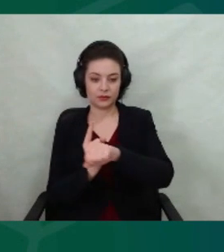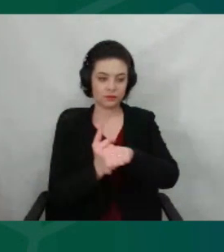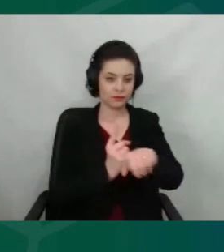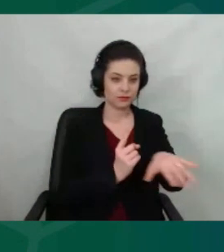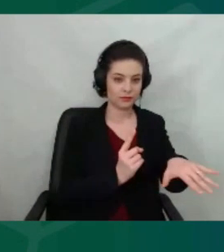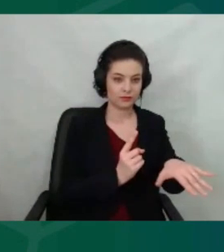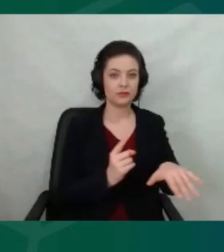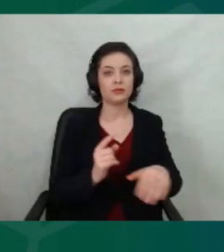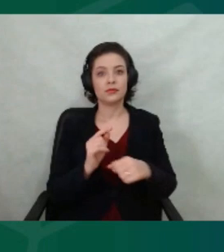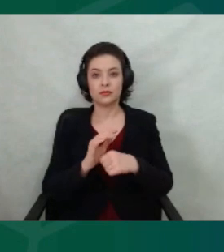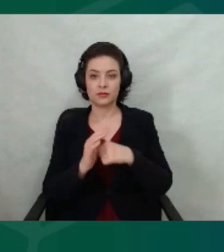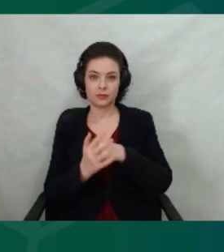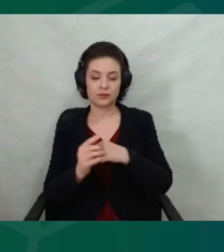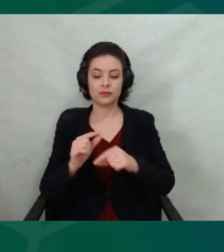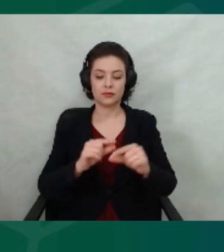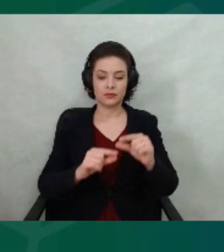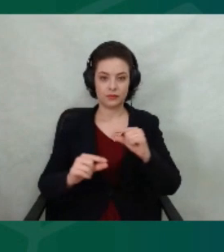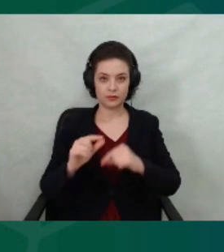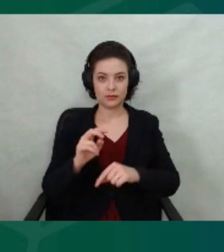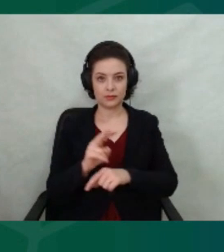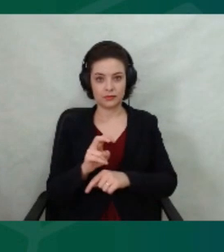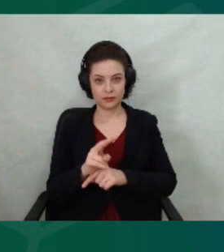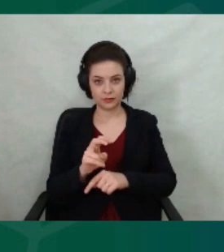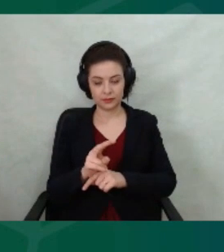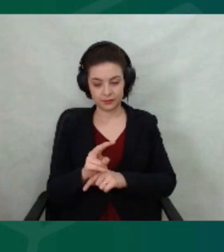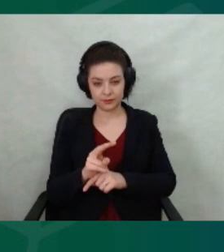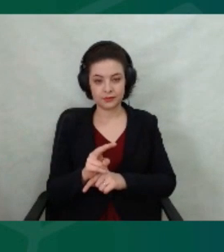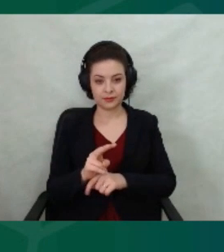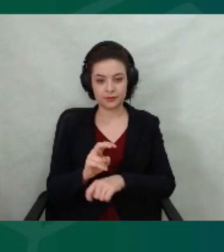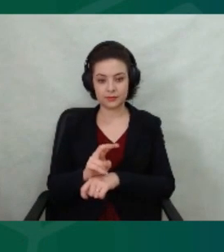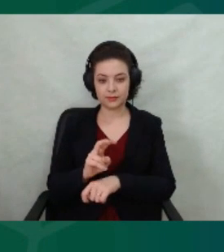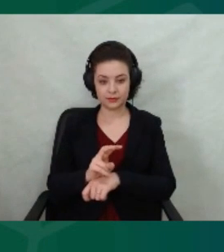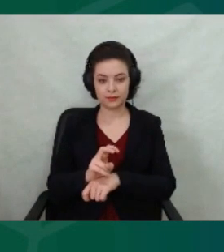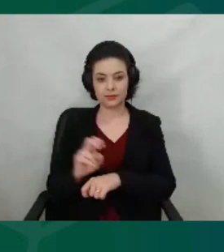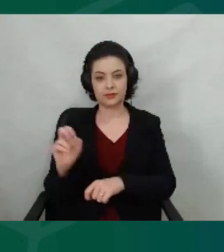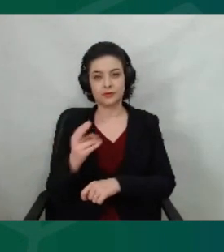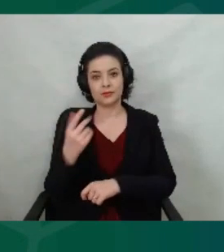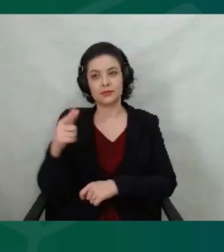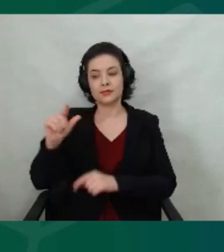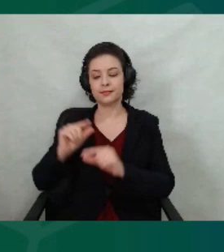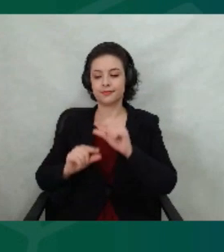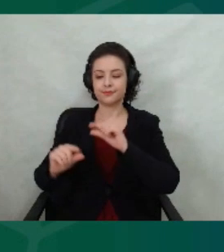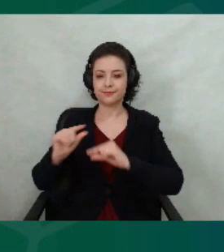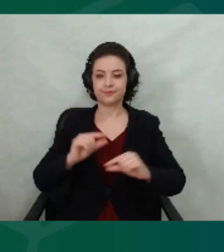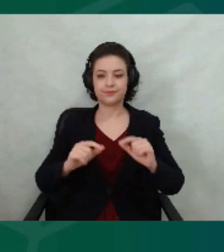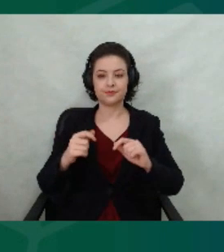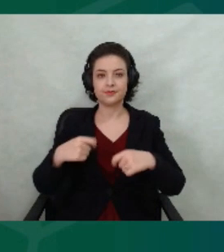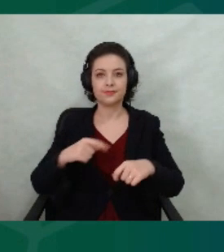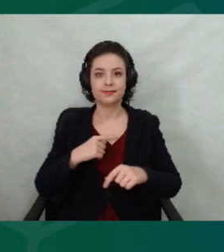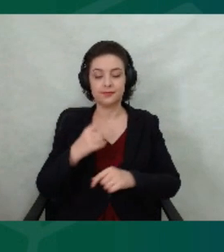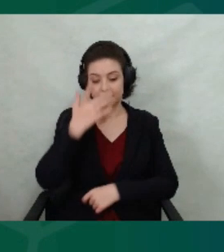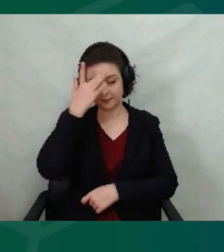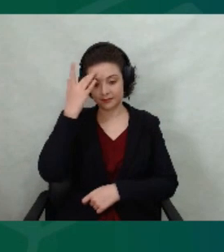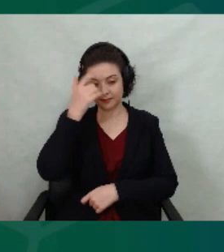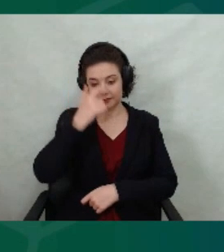coronavírus, um vírus, né? Ou outros micro-organismos. Precisa ter uma fonte, pode ser pessoas, água,